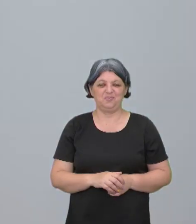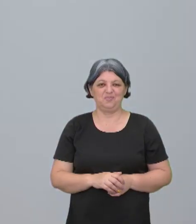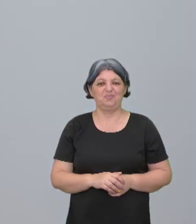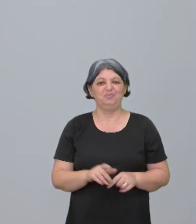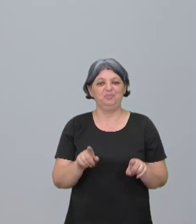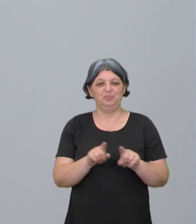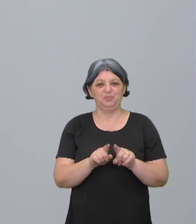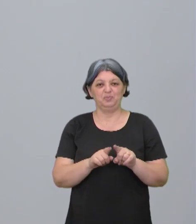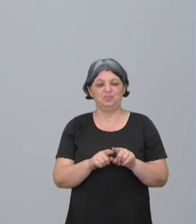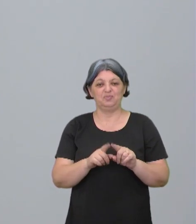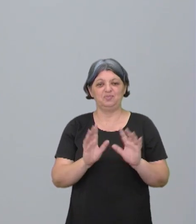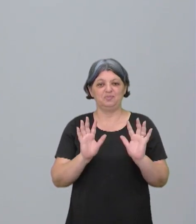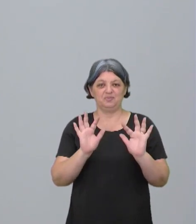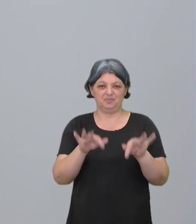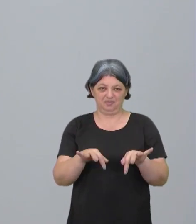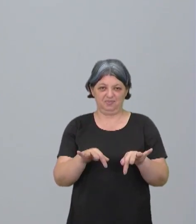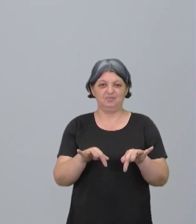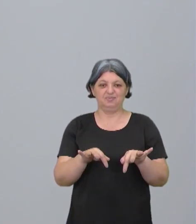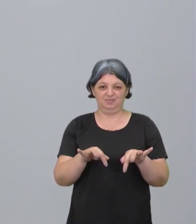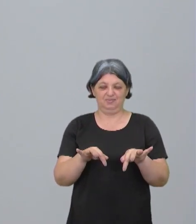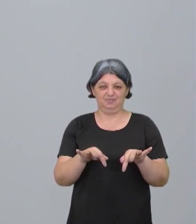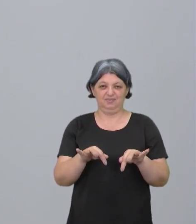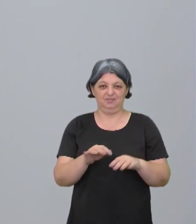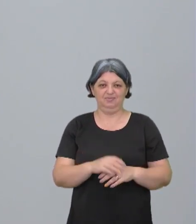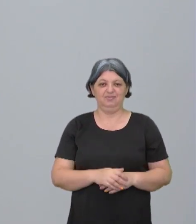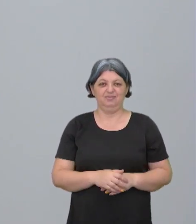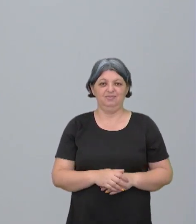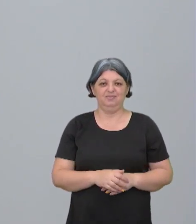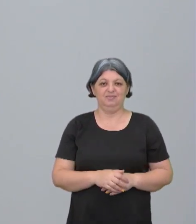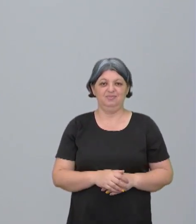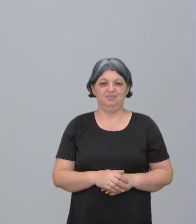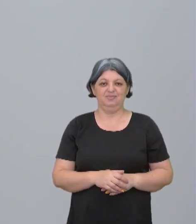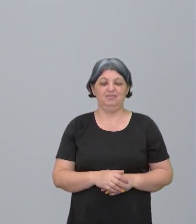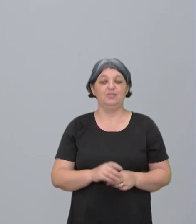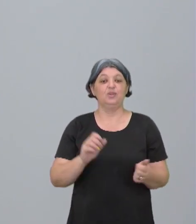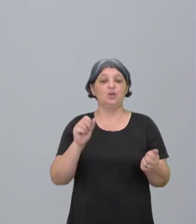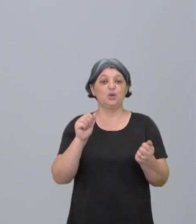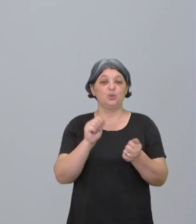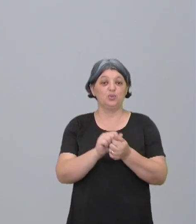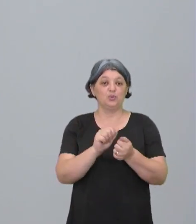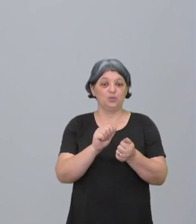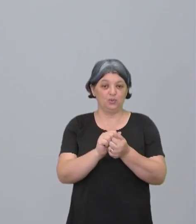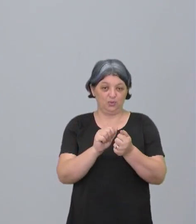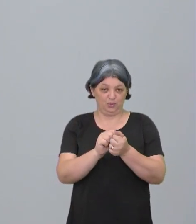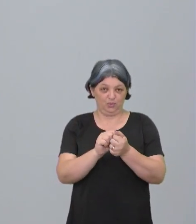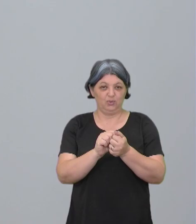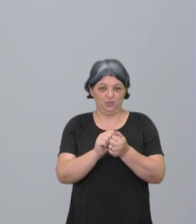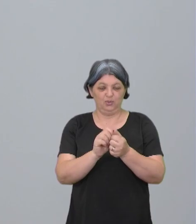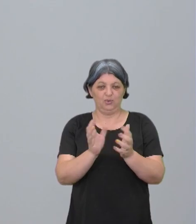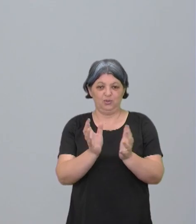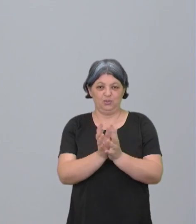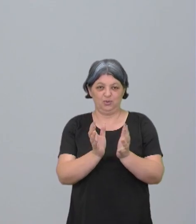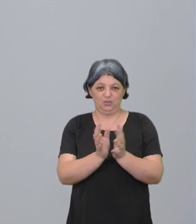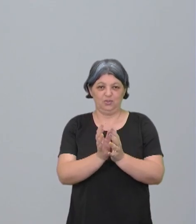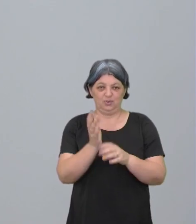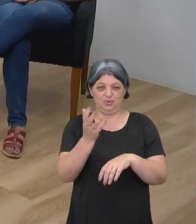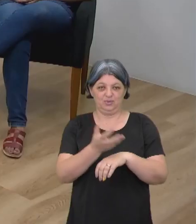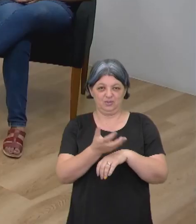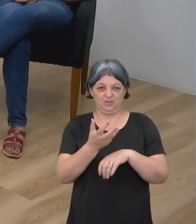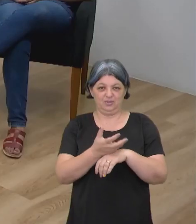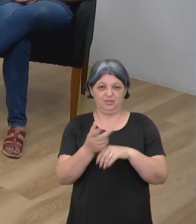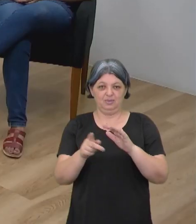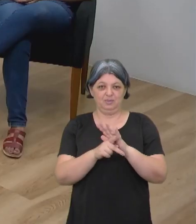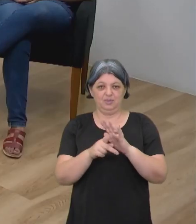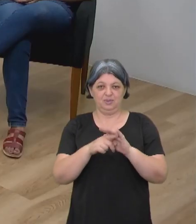disso, para encerrar então o nosso componente, tô aqui com o pessoal do nosso componente, do nosso